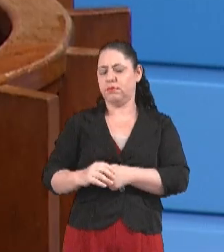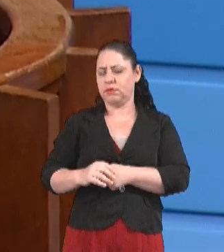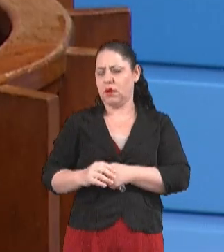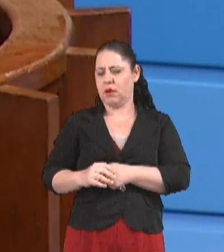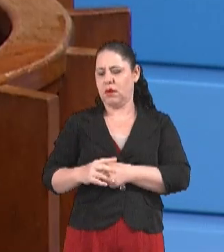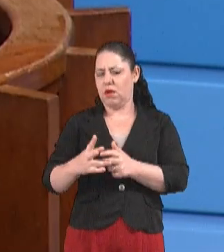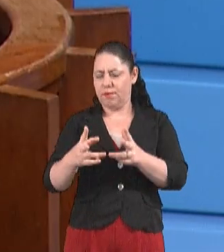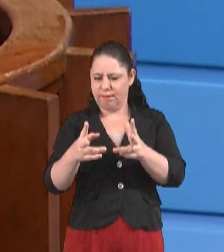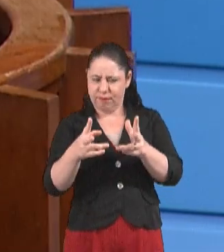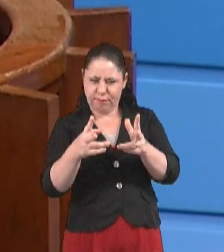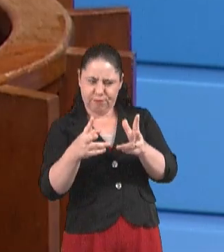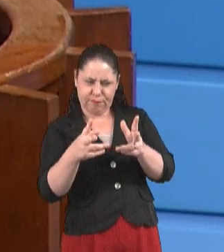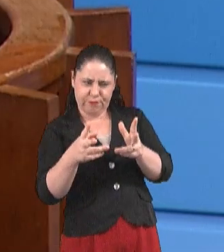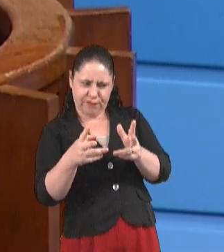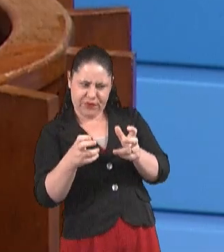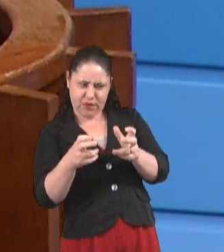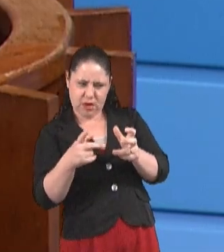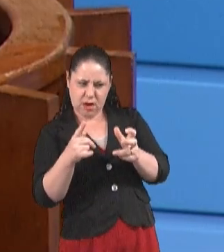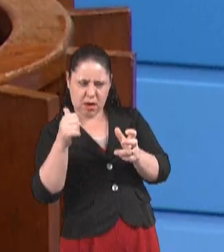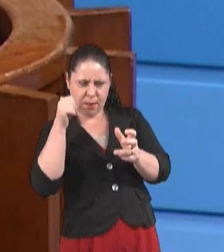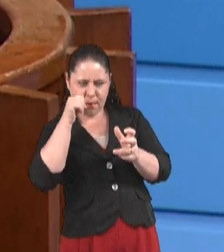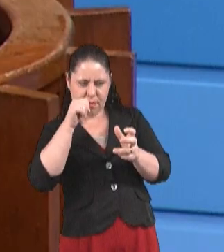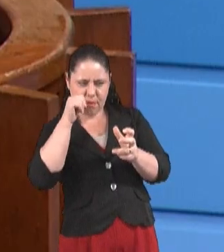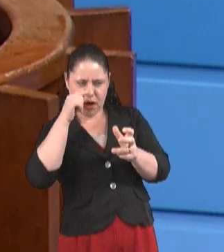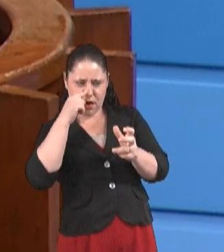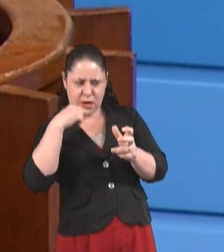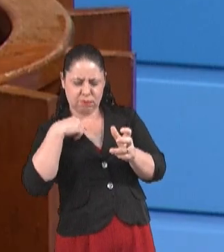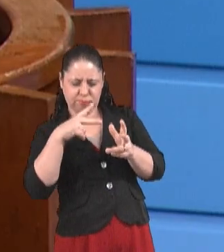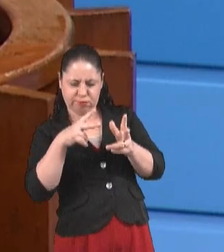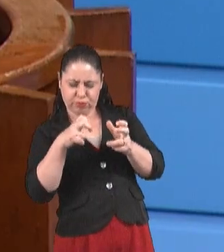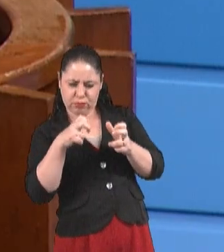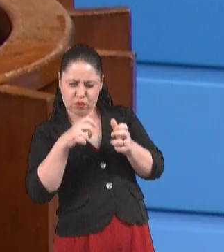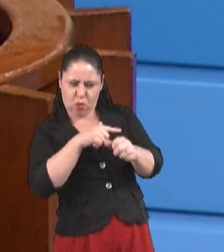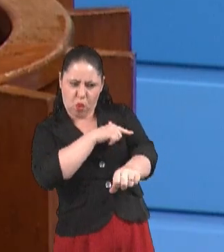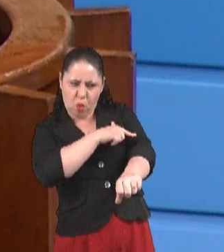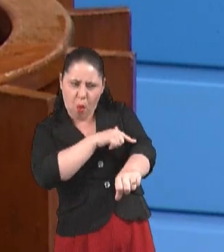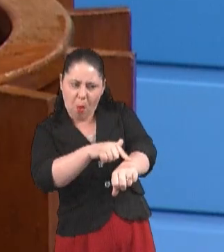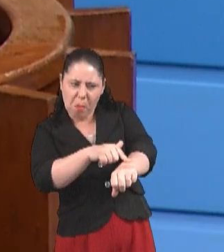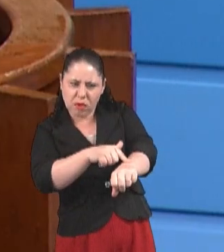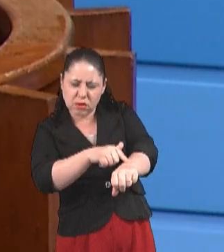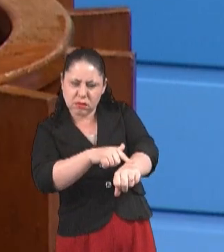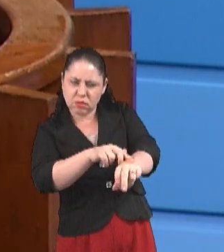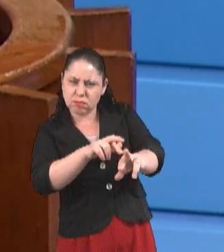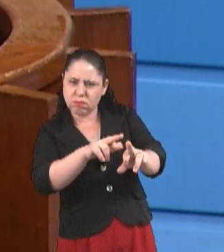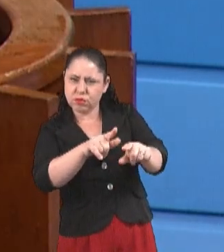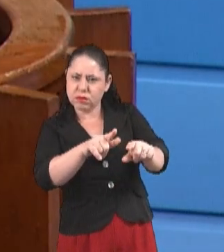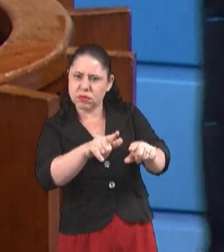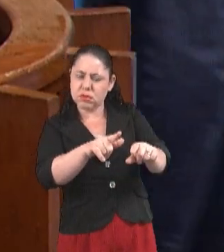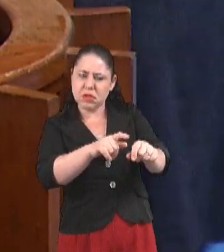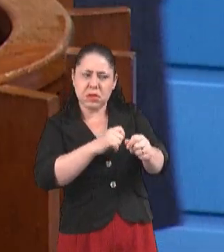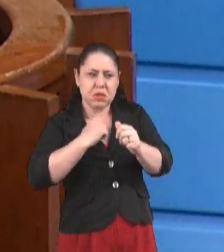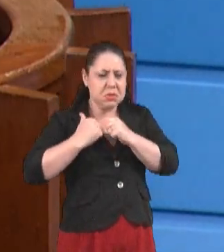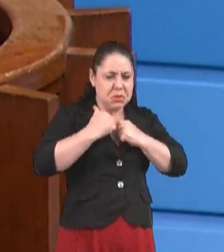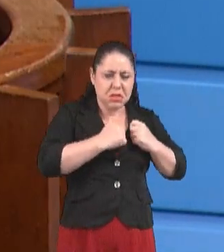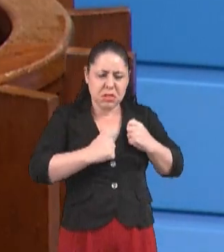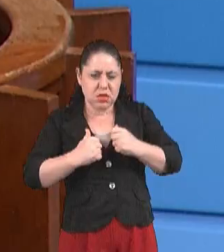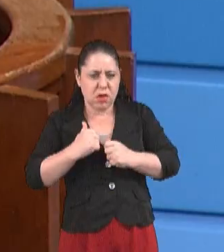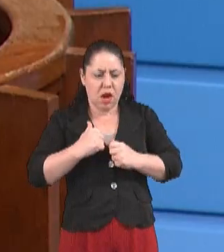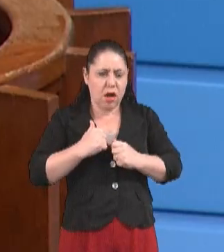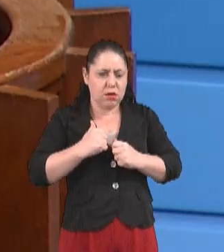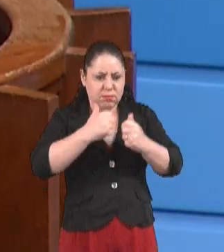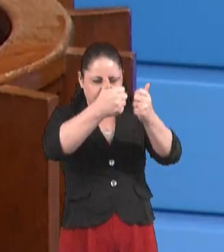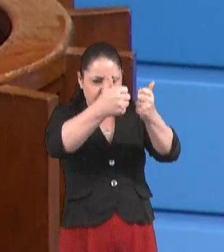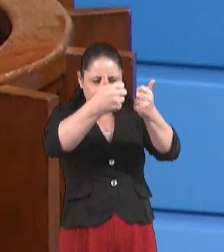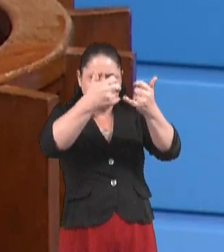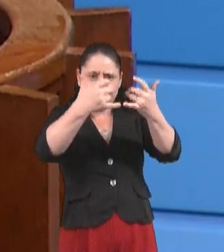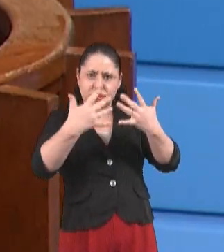o nervosismo e comportamento estranho das filhas, tomaram conhecimento dos abusos por